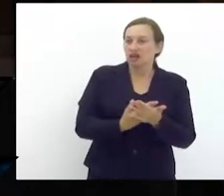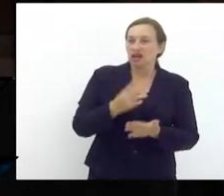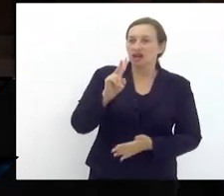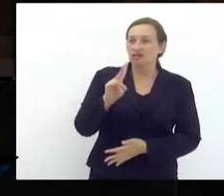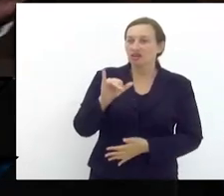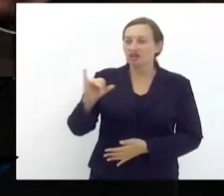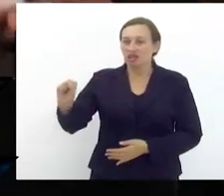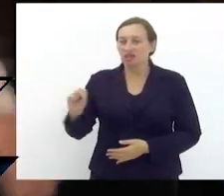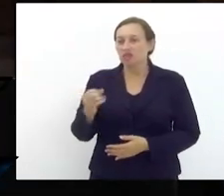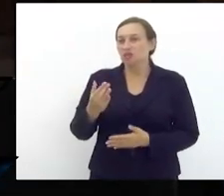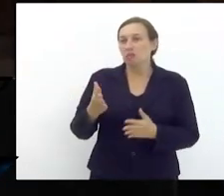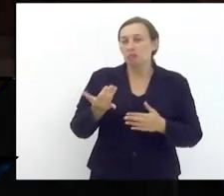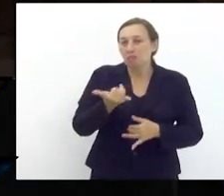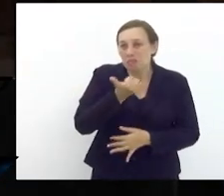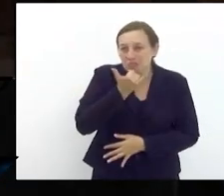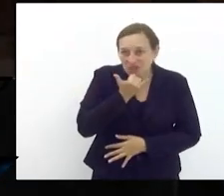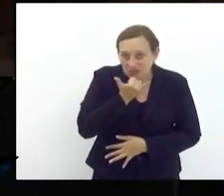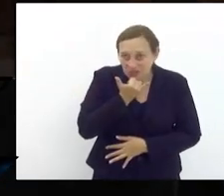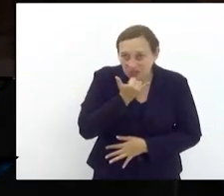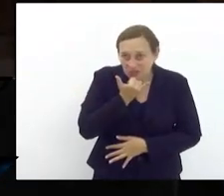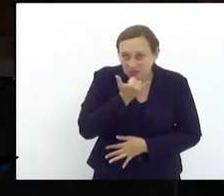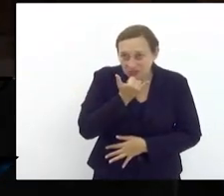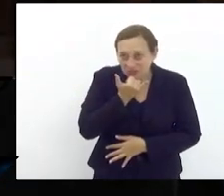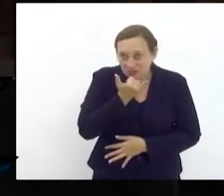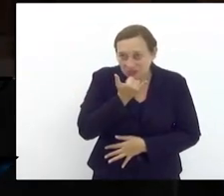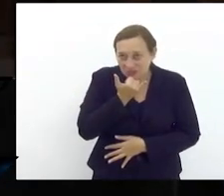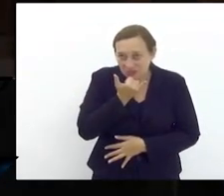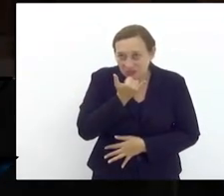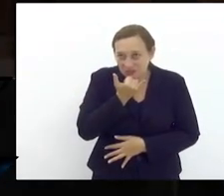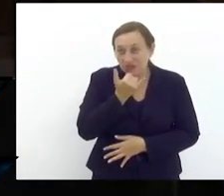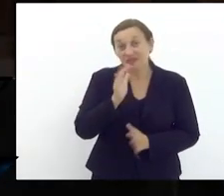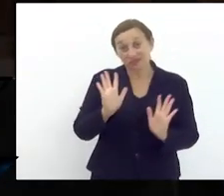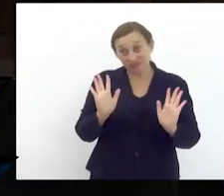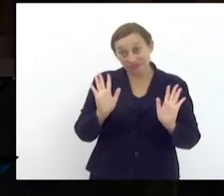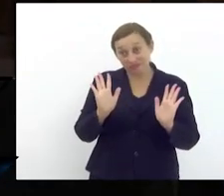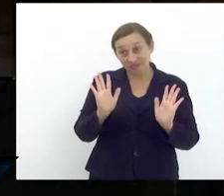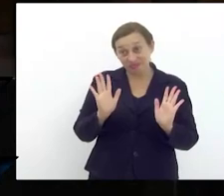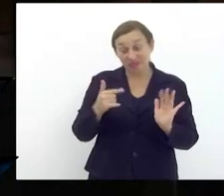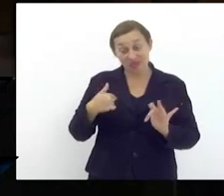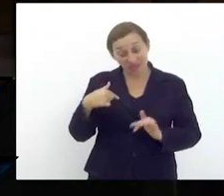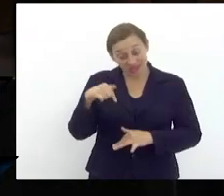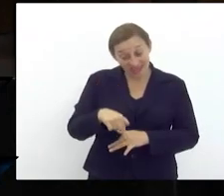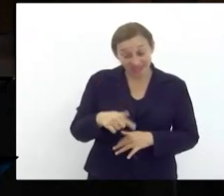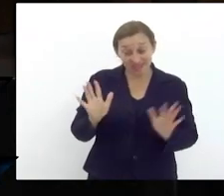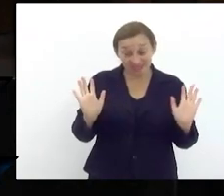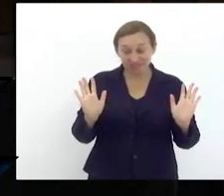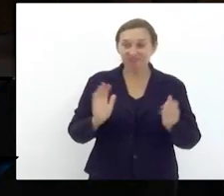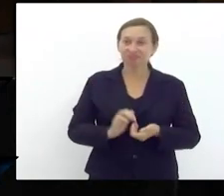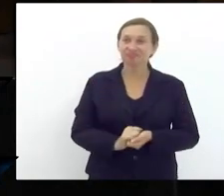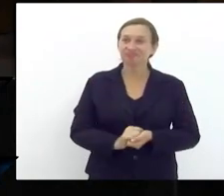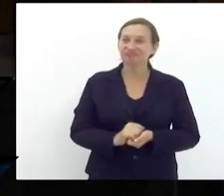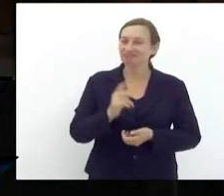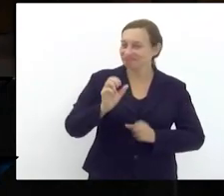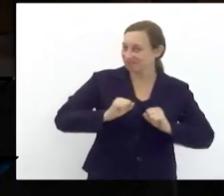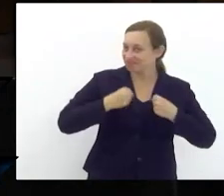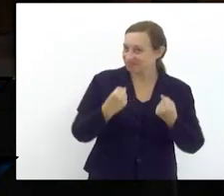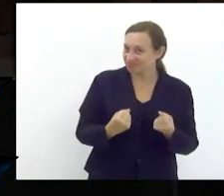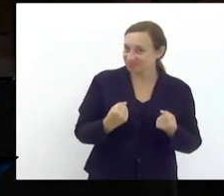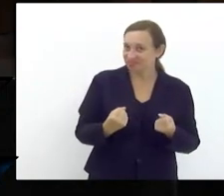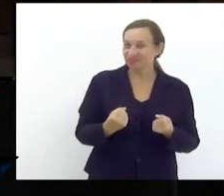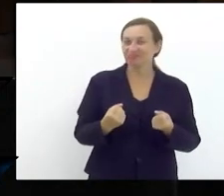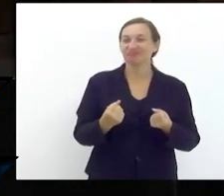me perdoa da surra que eu dou no seu irmão no FIFA tô aqui para te dar muita força meu irmão